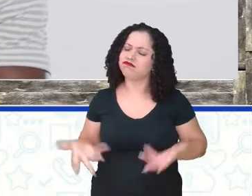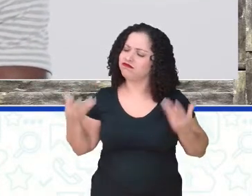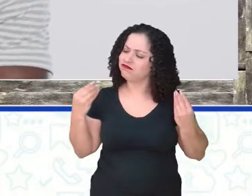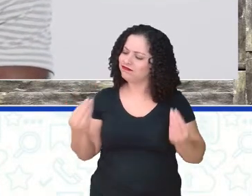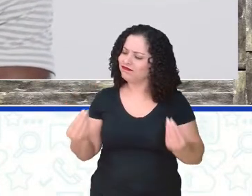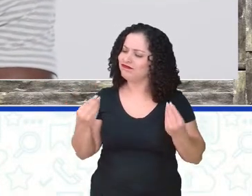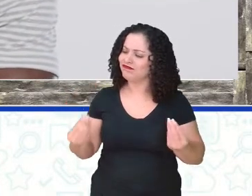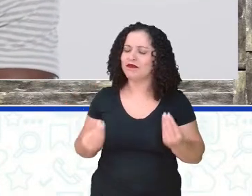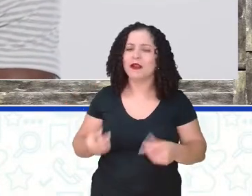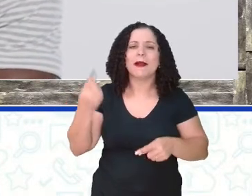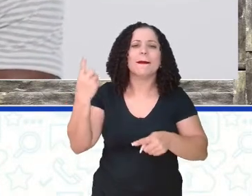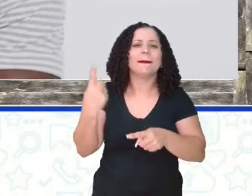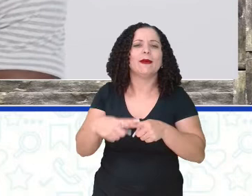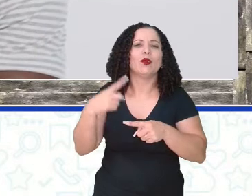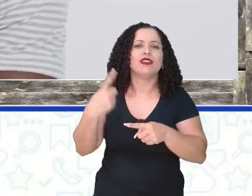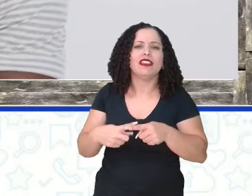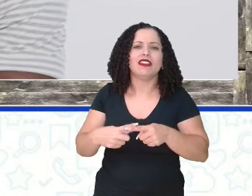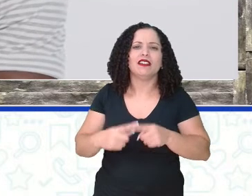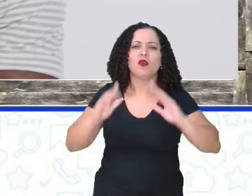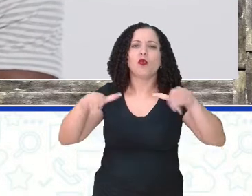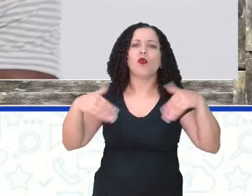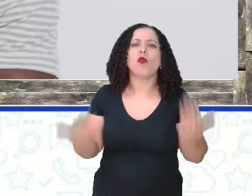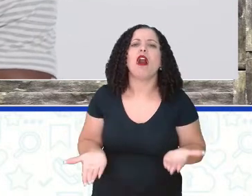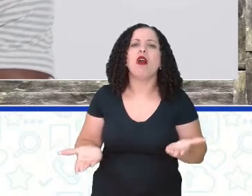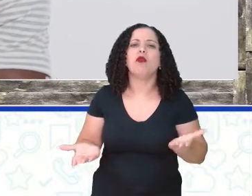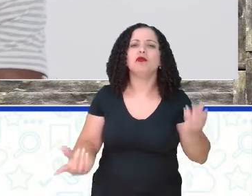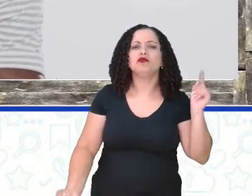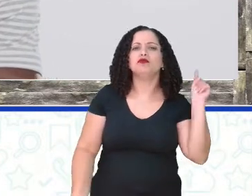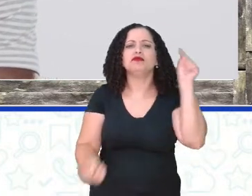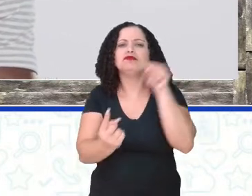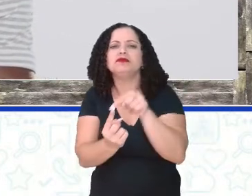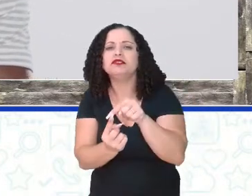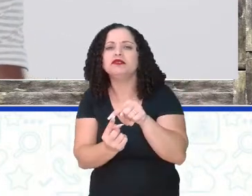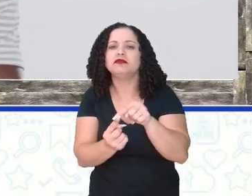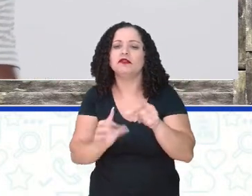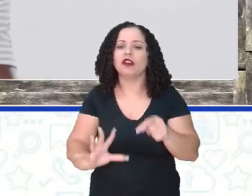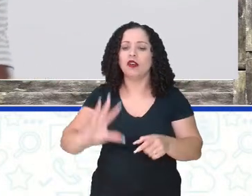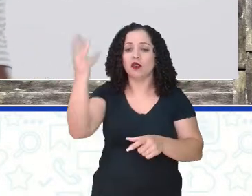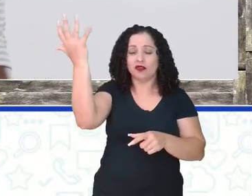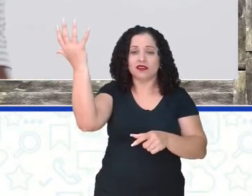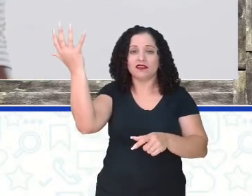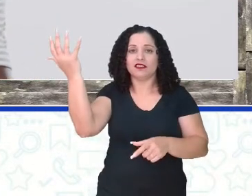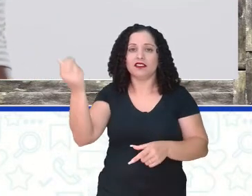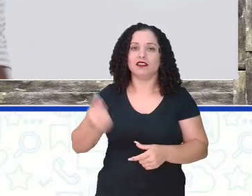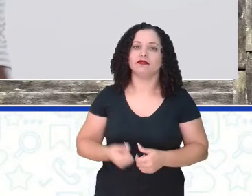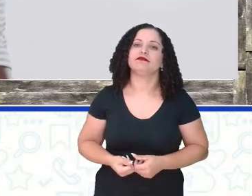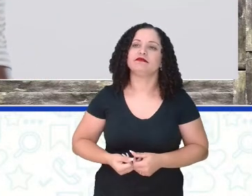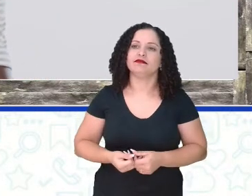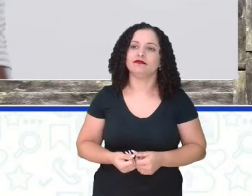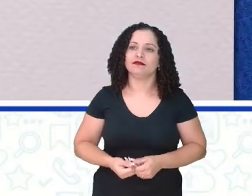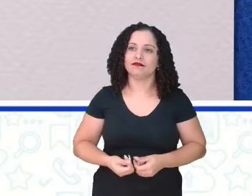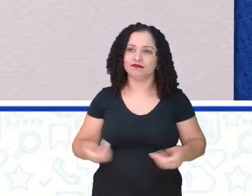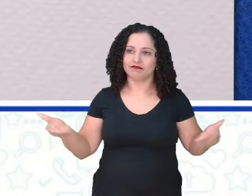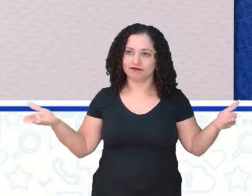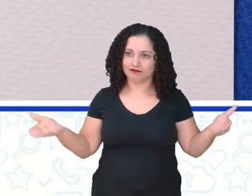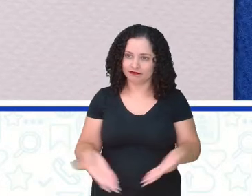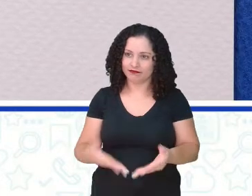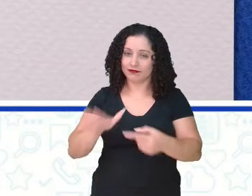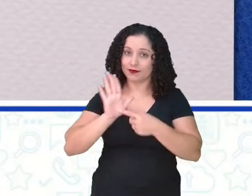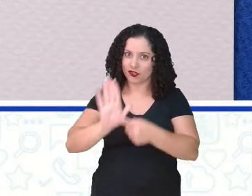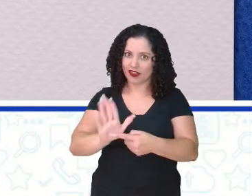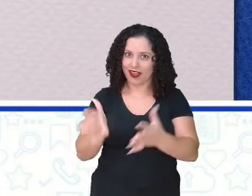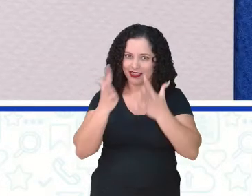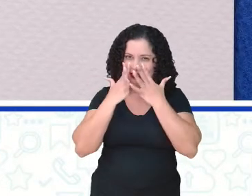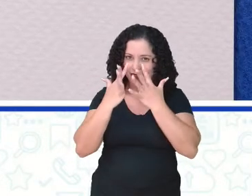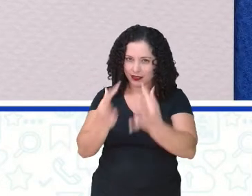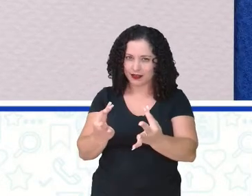por quê? Qual é a razão que isso aconteceu, gente? Né? E aí vem trazer para a gente poder prestar mais